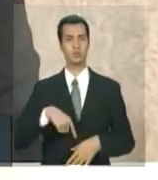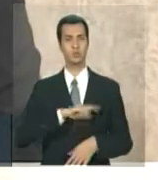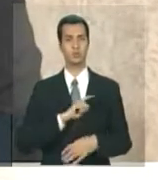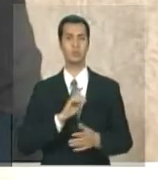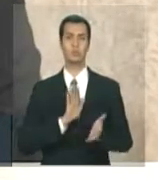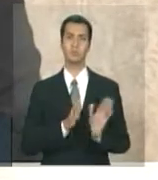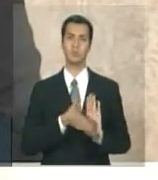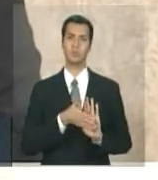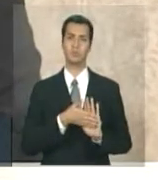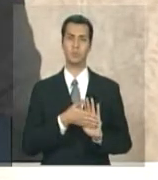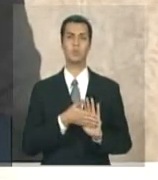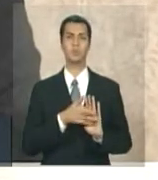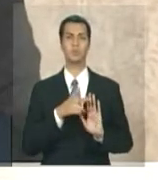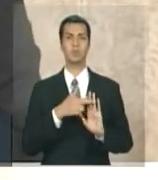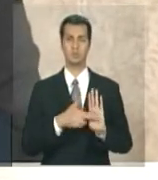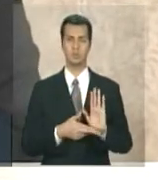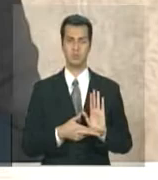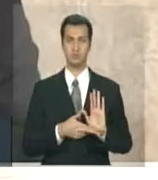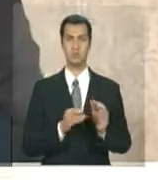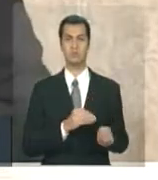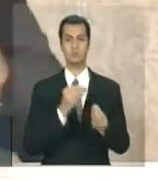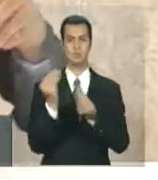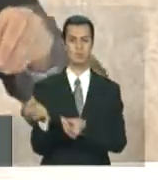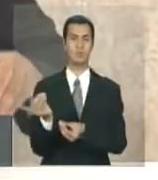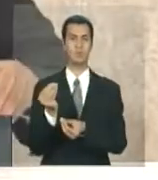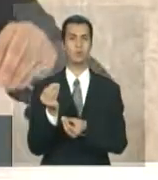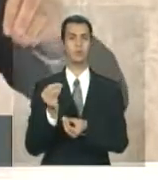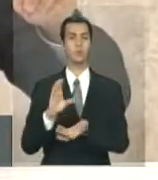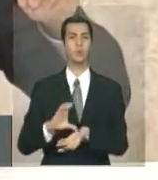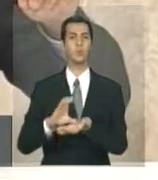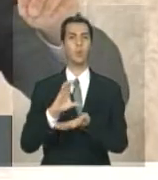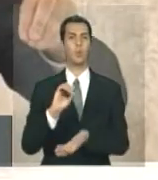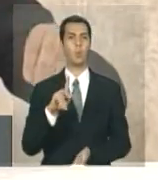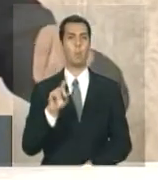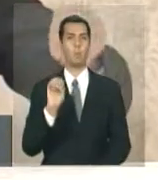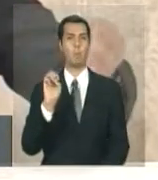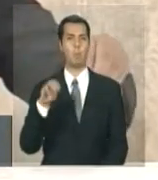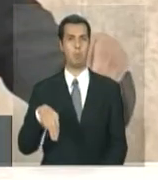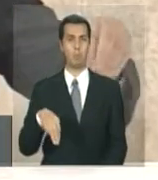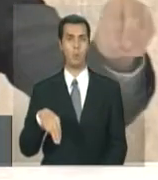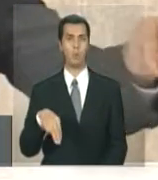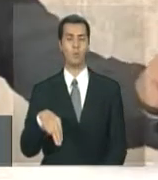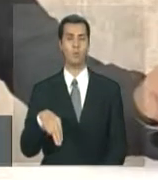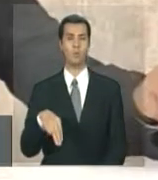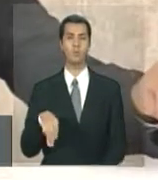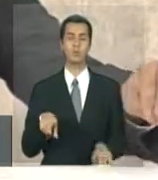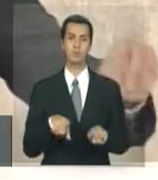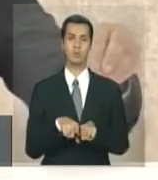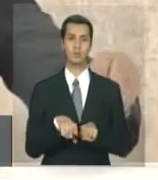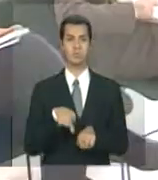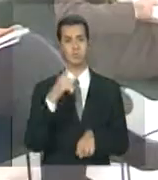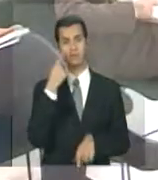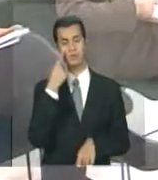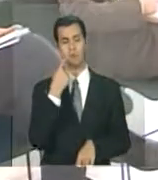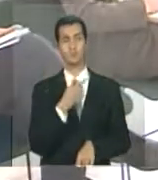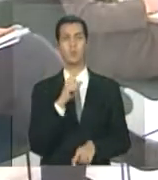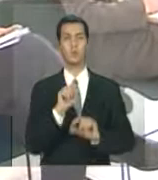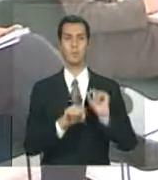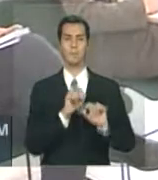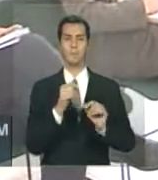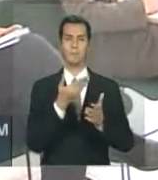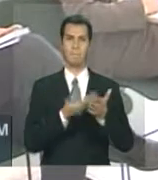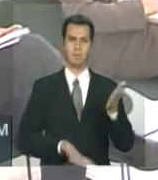Nacional uma resolução, como também, de acordo com a aferição feita da perda, a